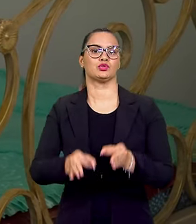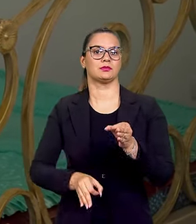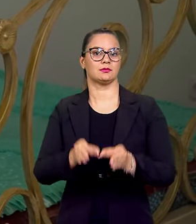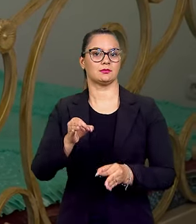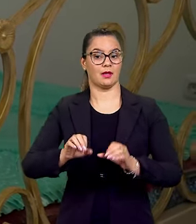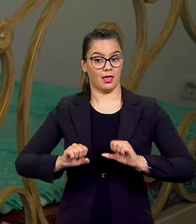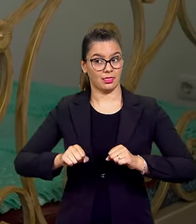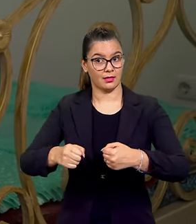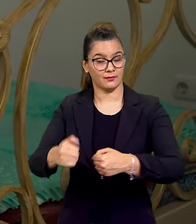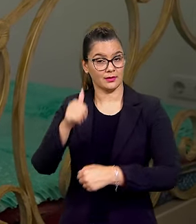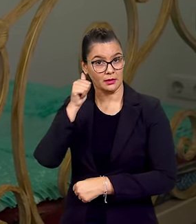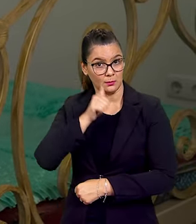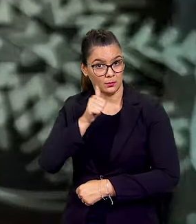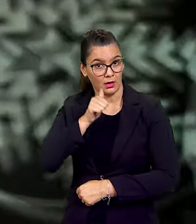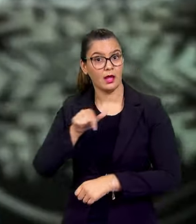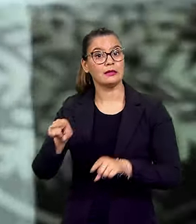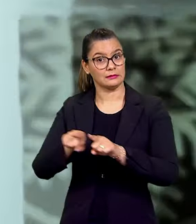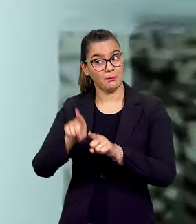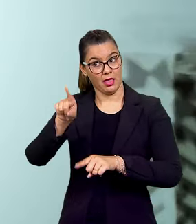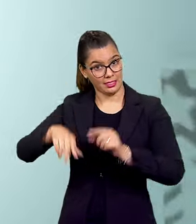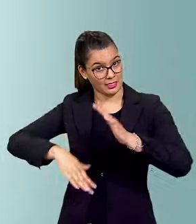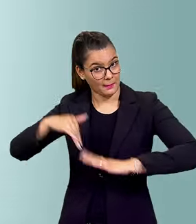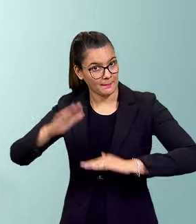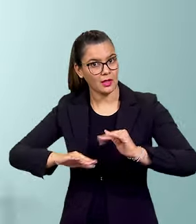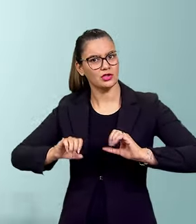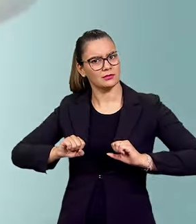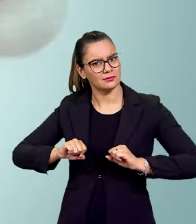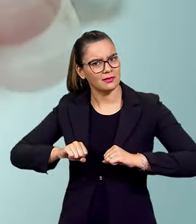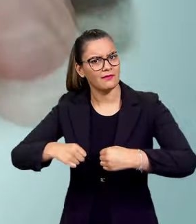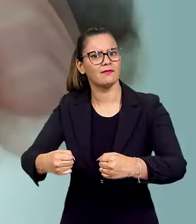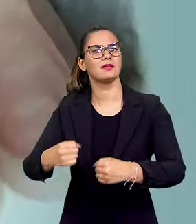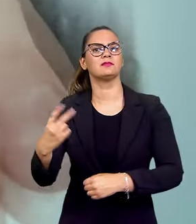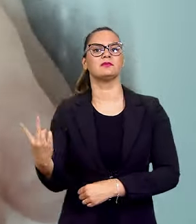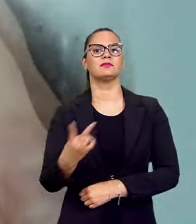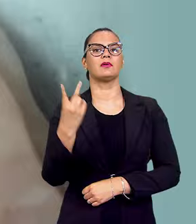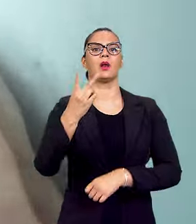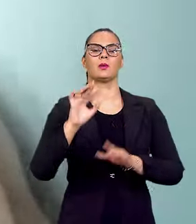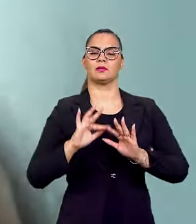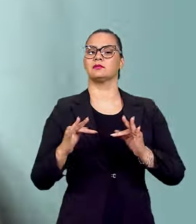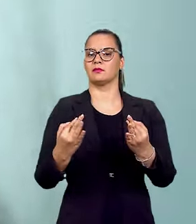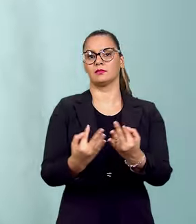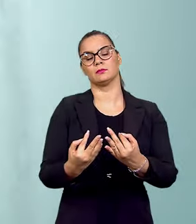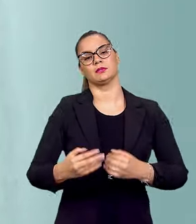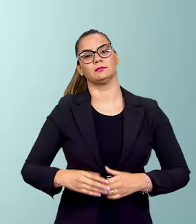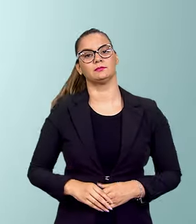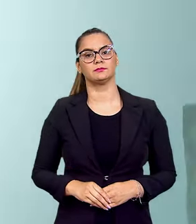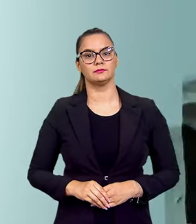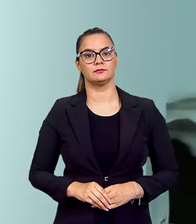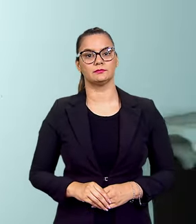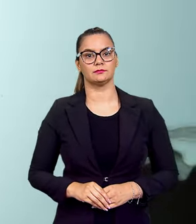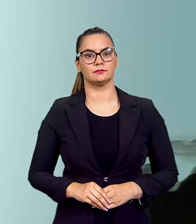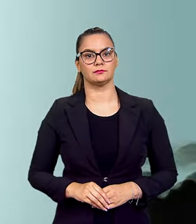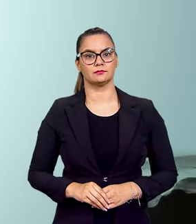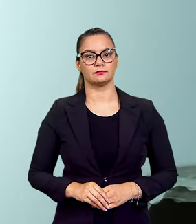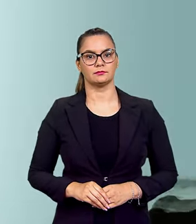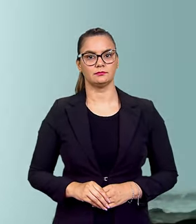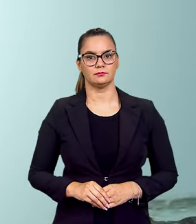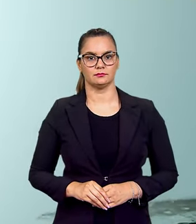sobre justiça. A defesa das mulheres é também, na prática, a defesa dos valores da família.